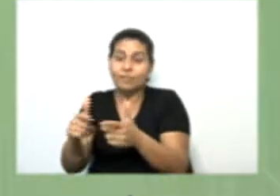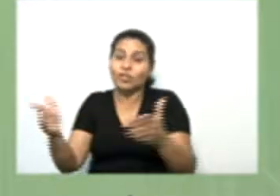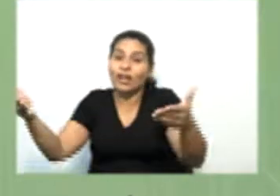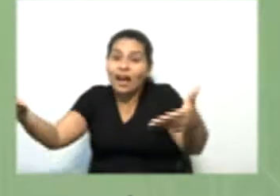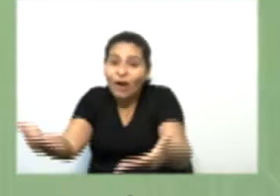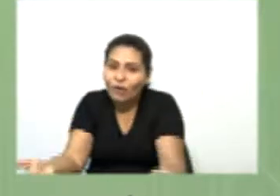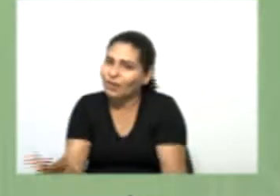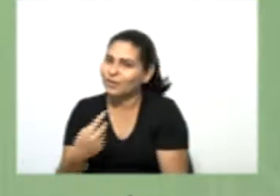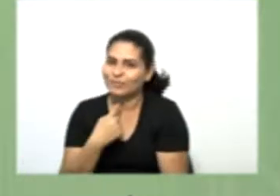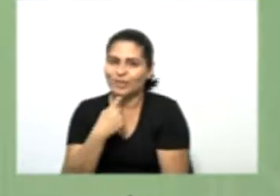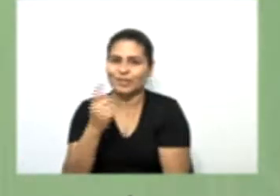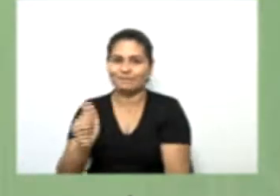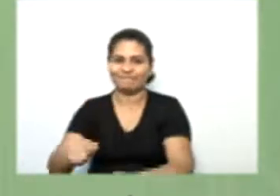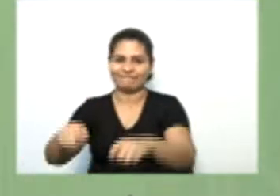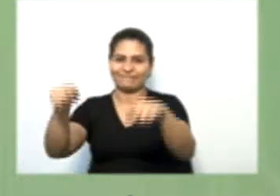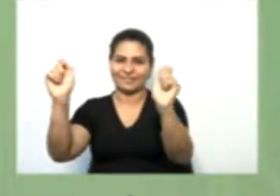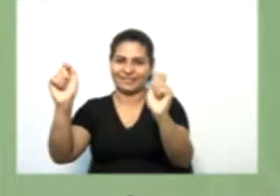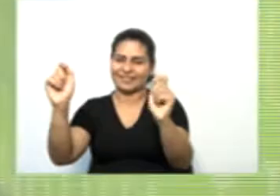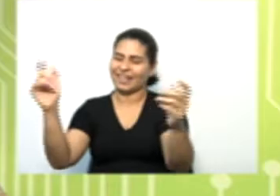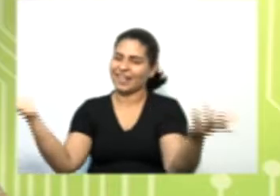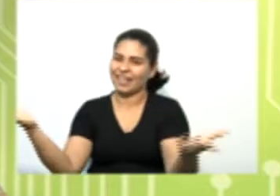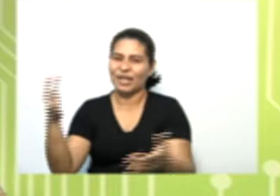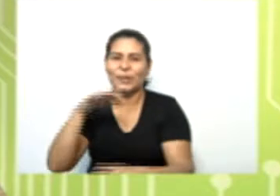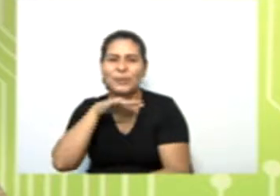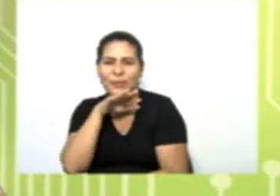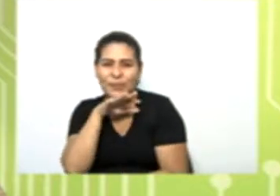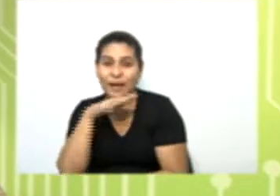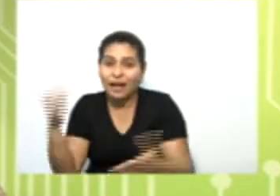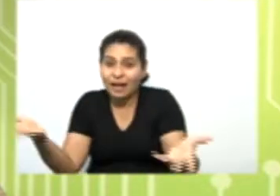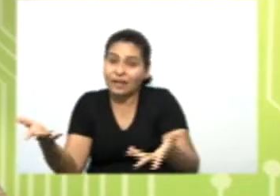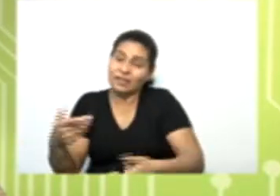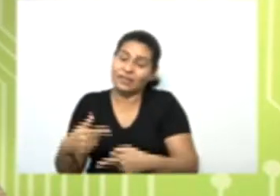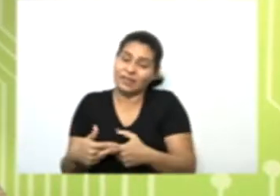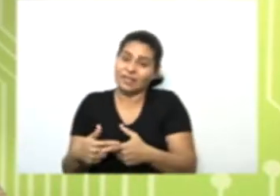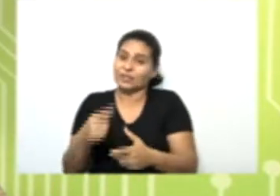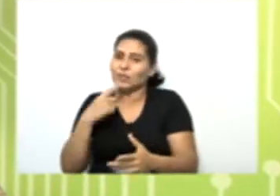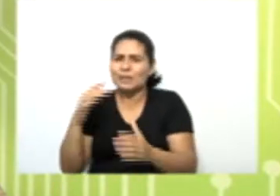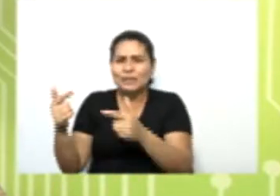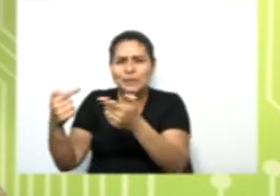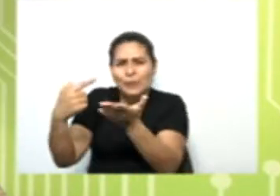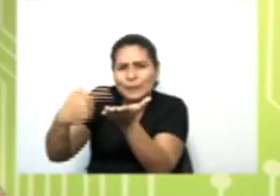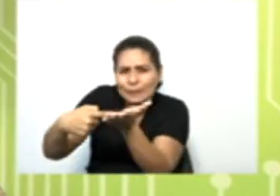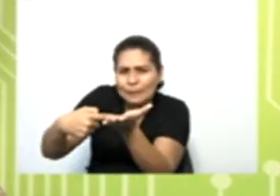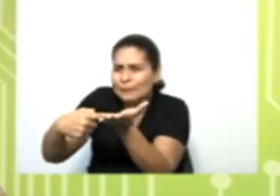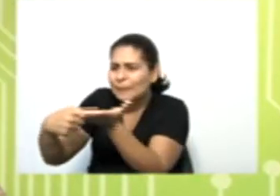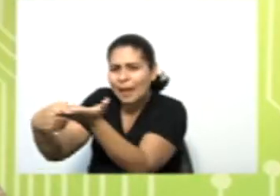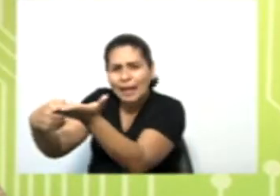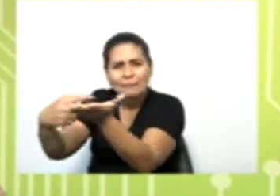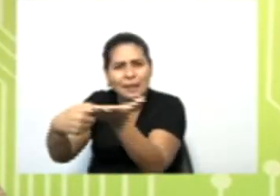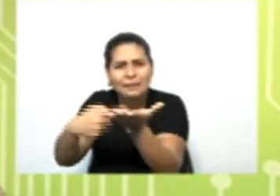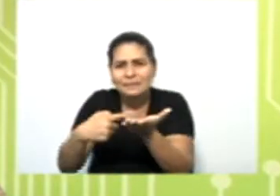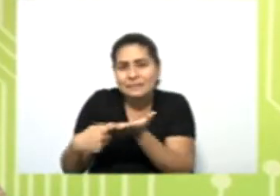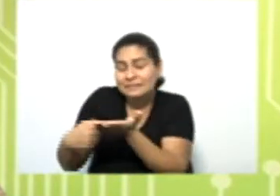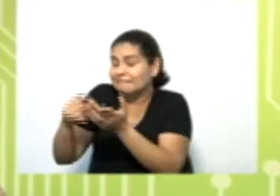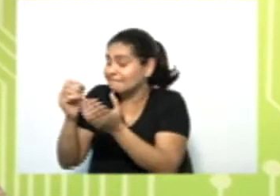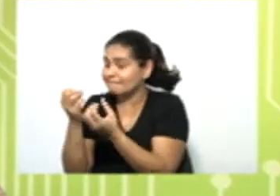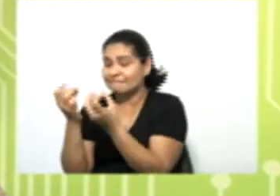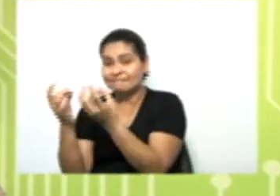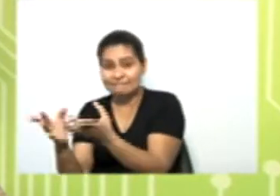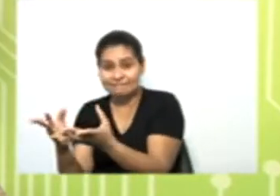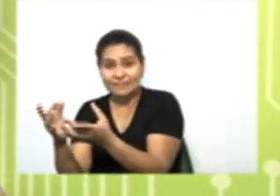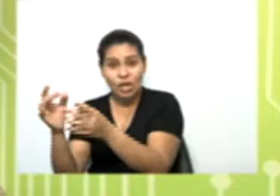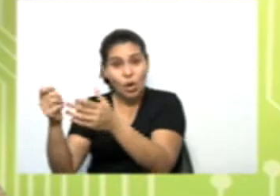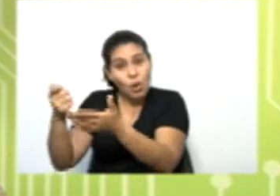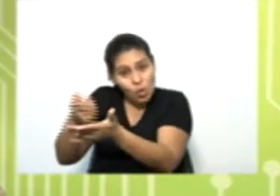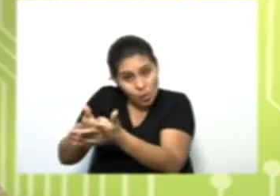não resolver agora, pode não ser boa agora, pode não encaixar agora. Cada negociação é uma